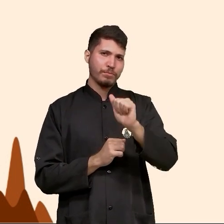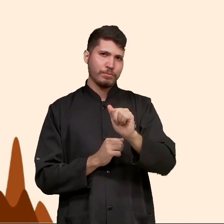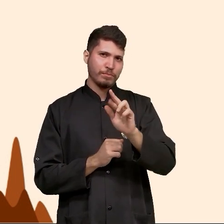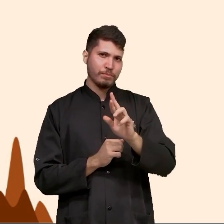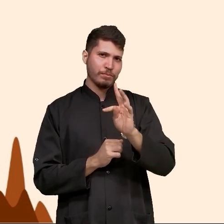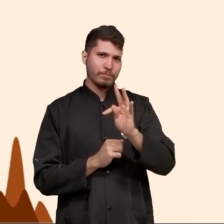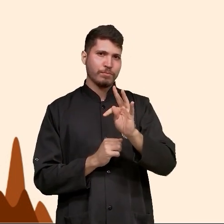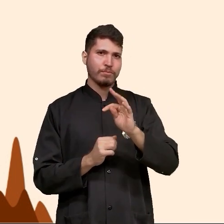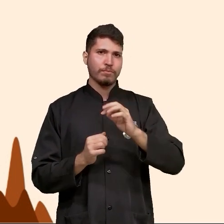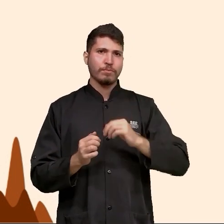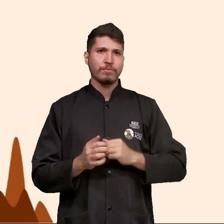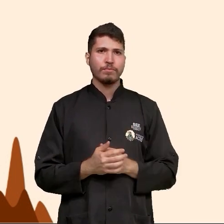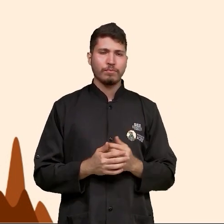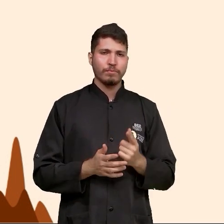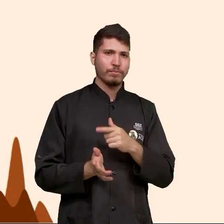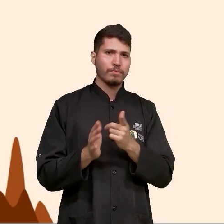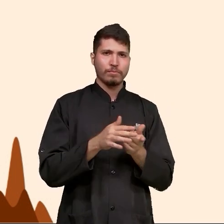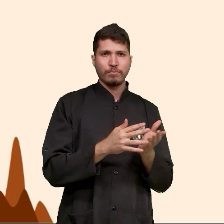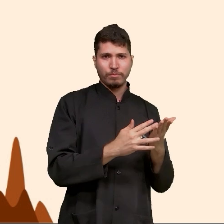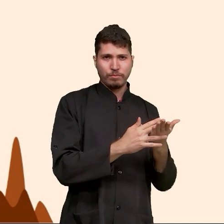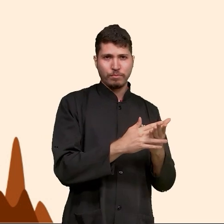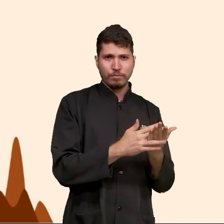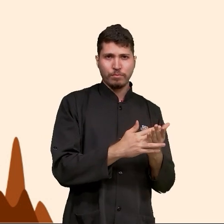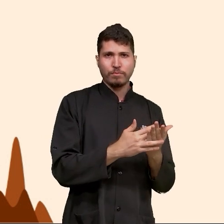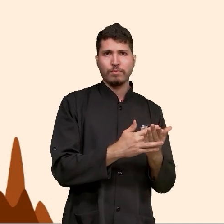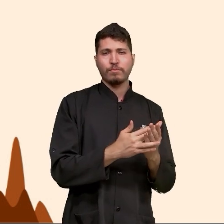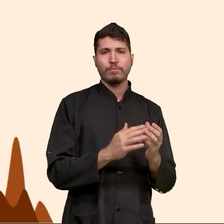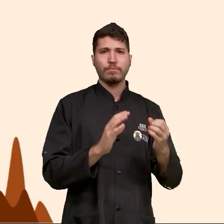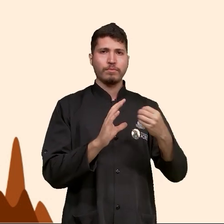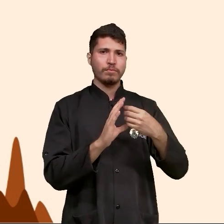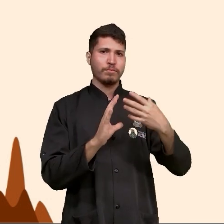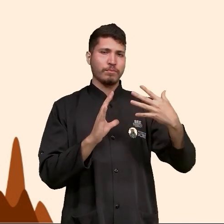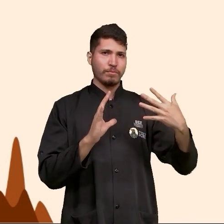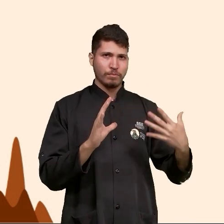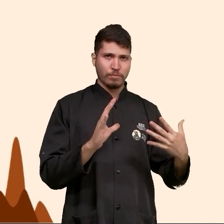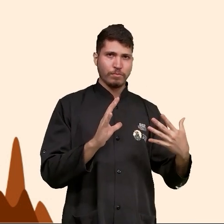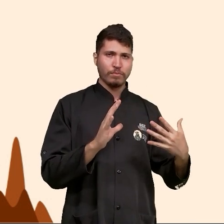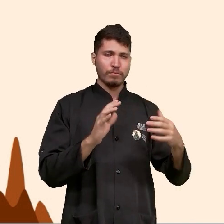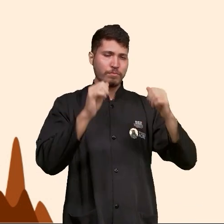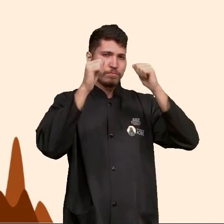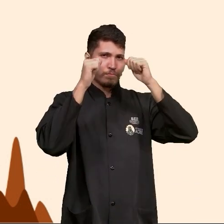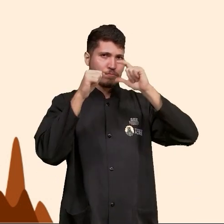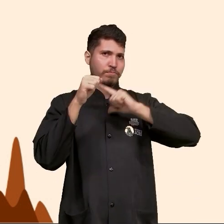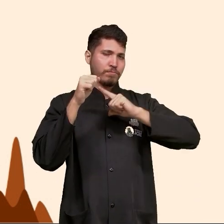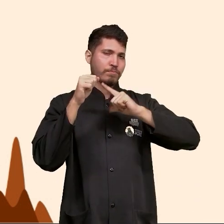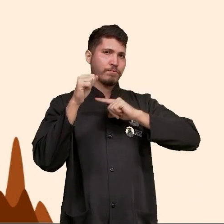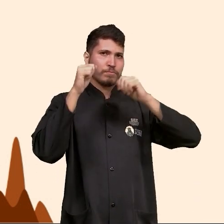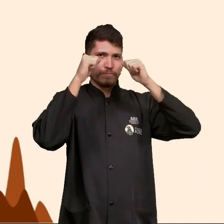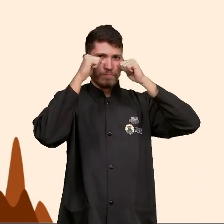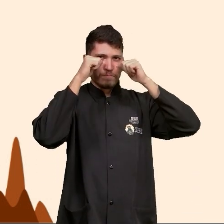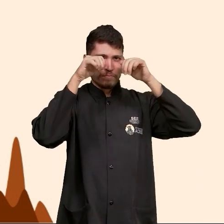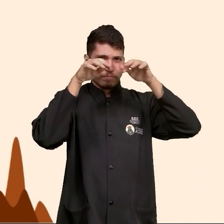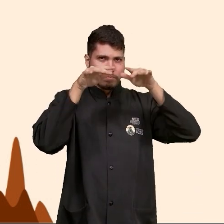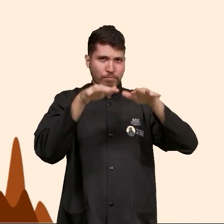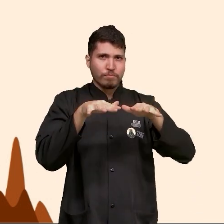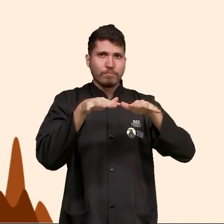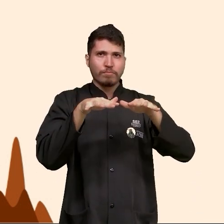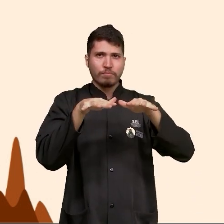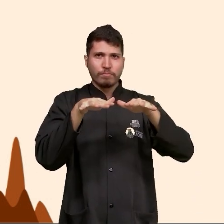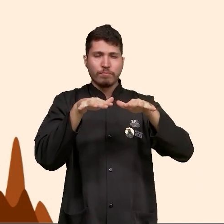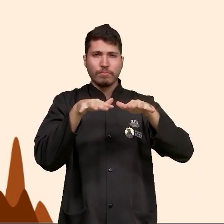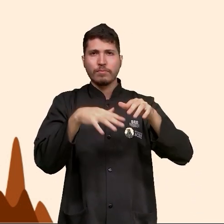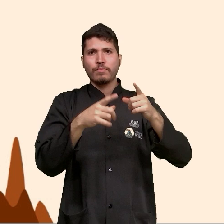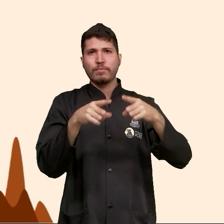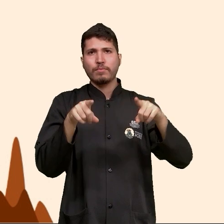se caracteriza aí também pelo excesso de ornamentos e pela dramaticidade. Na música,